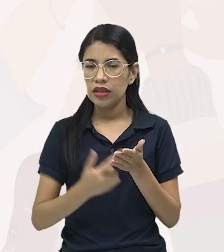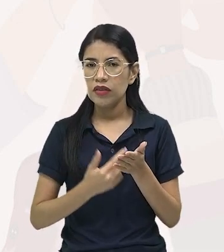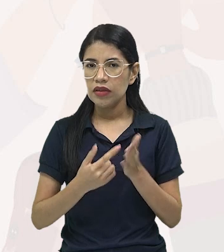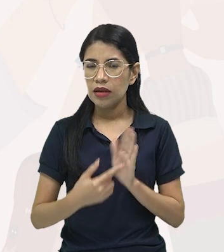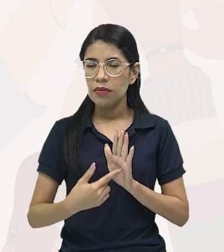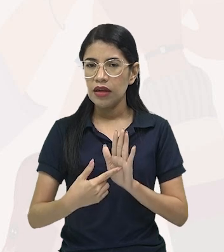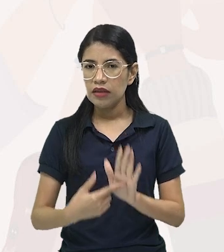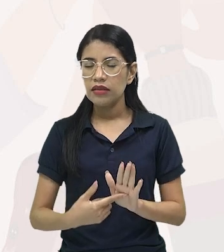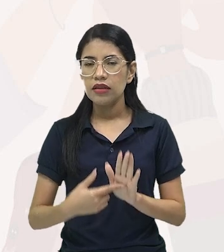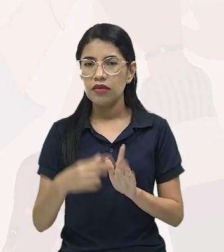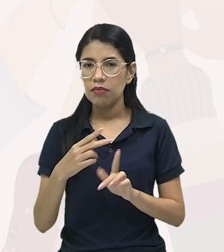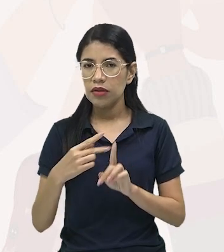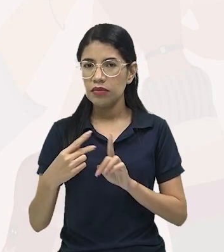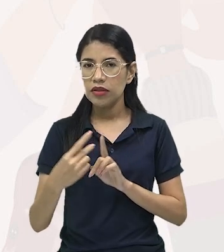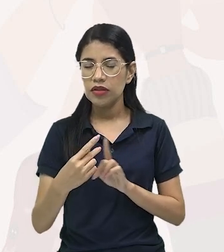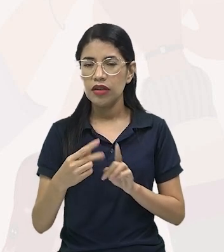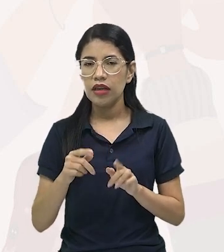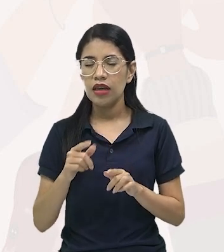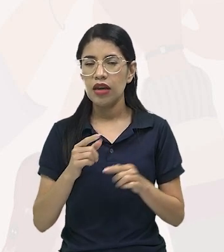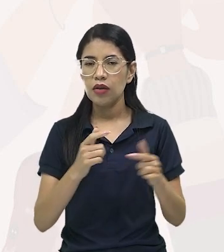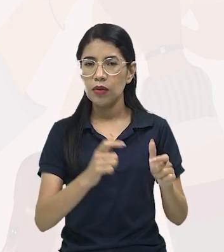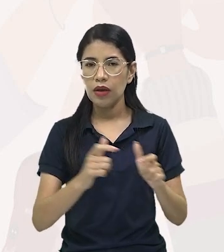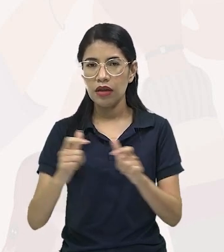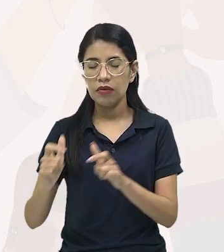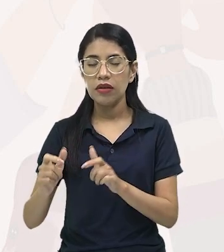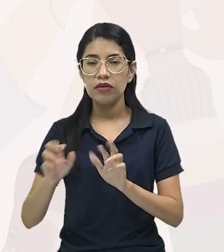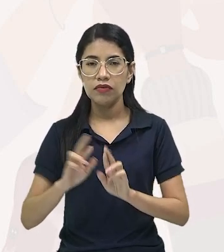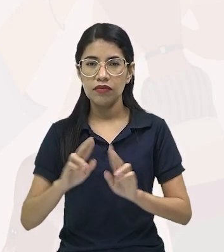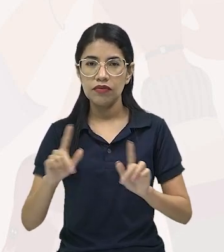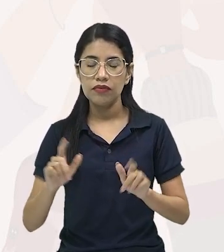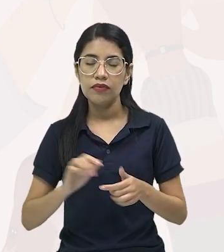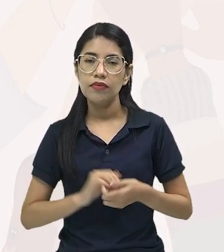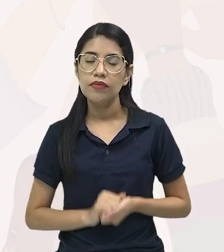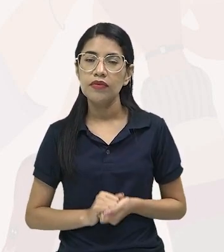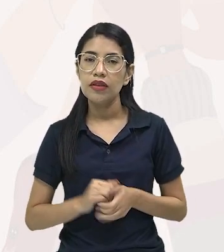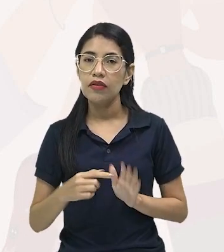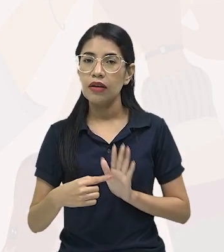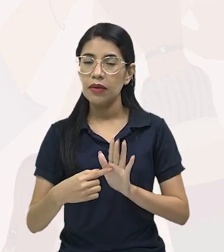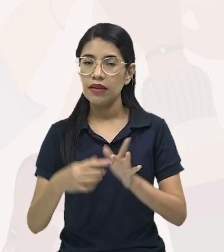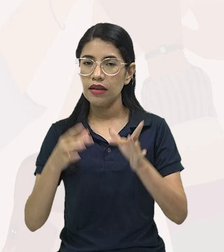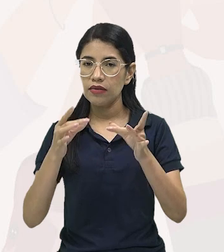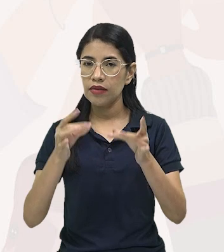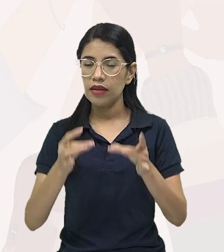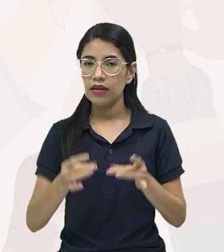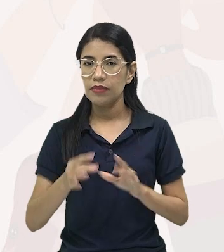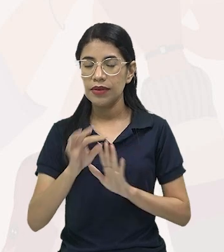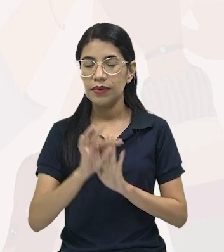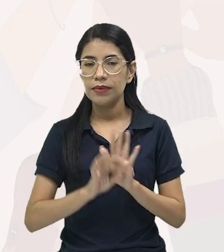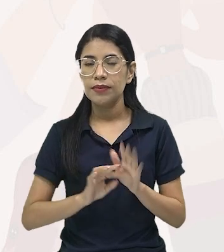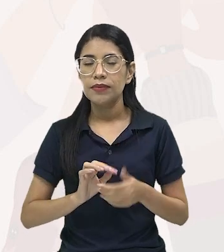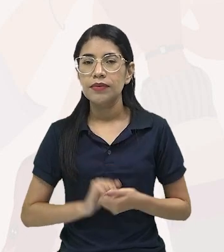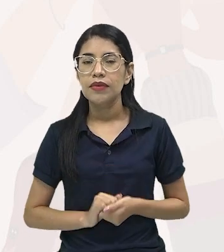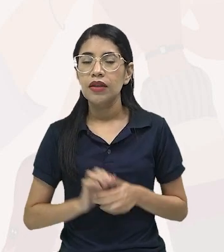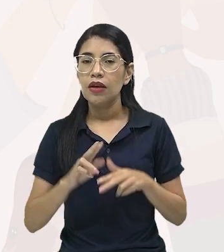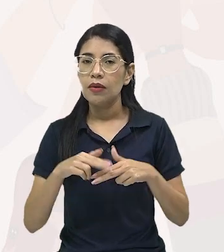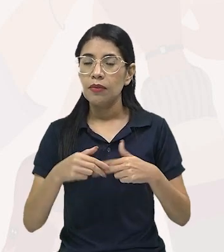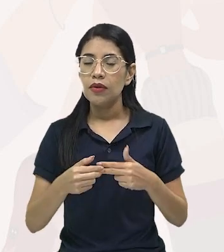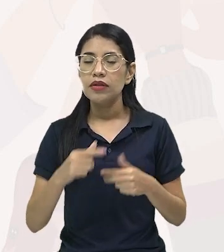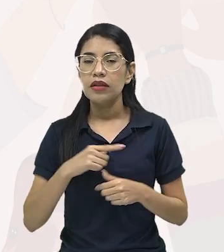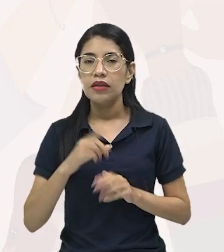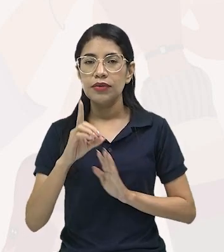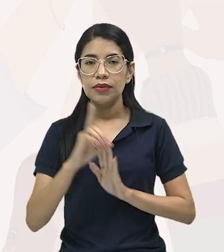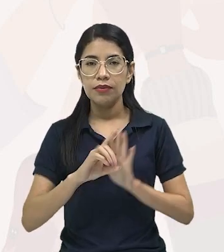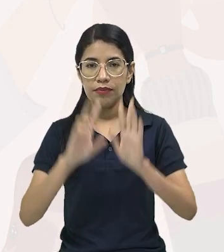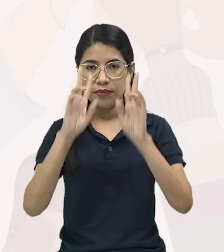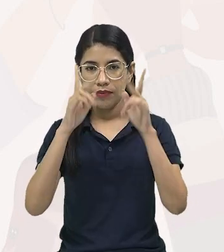ponto, que mostram como em alguns lugares não funciona dessa forma. Isso vai ser apresentado no desenvolvimento, né? E é por isso que existem os direitos humanos,